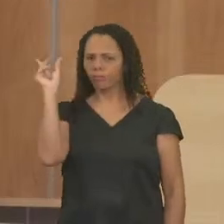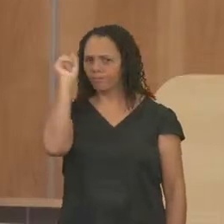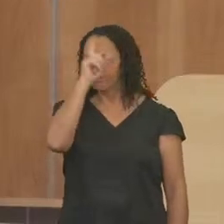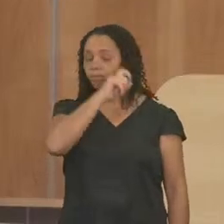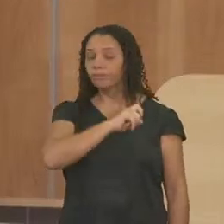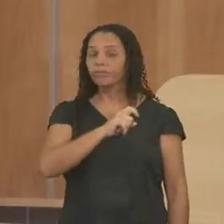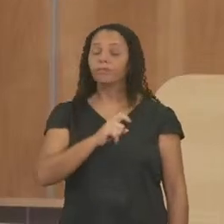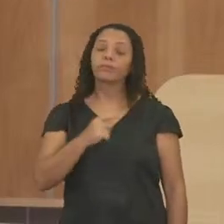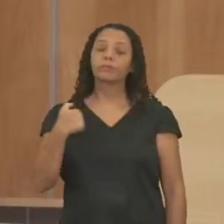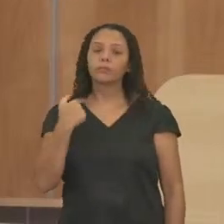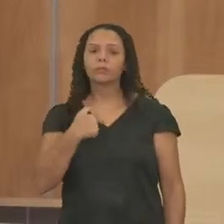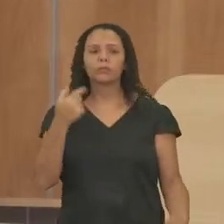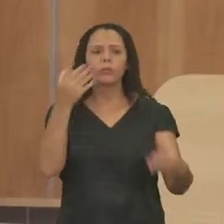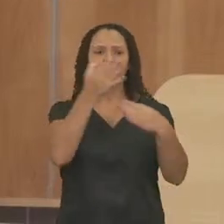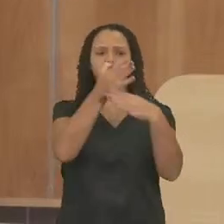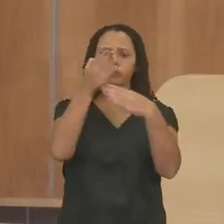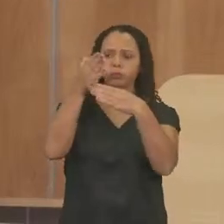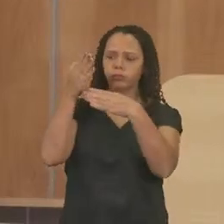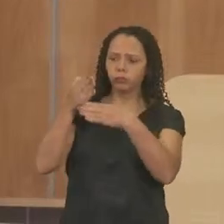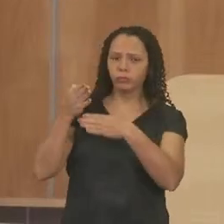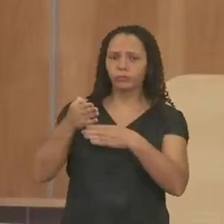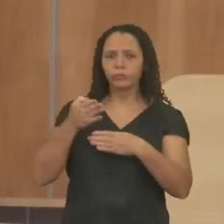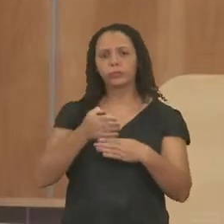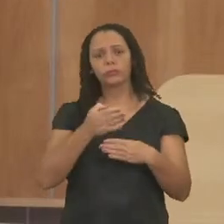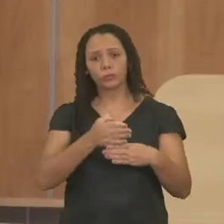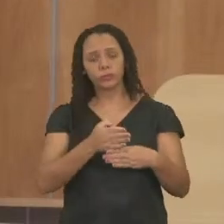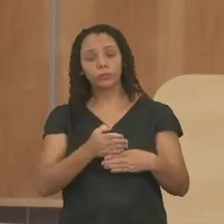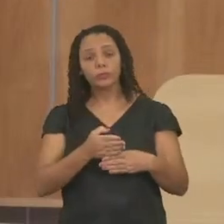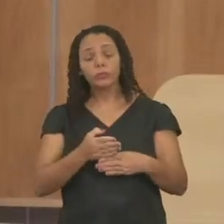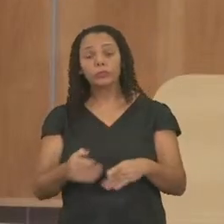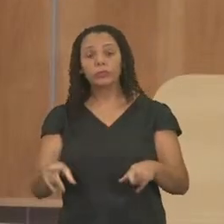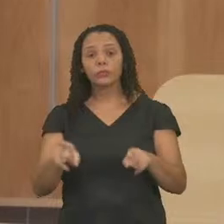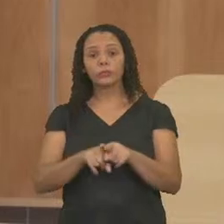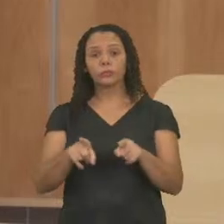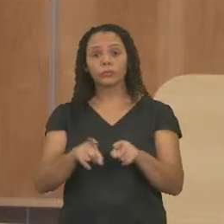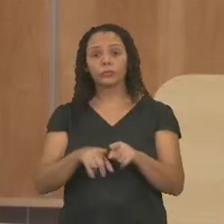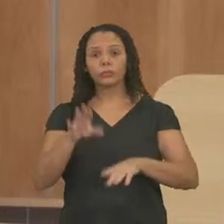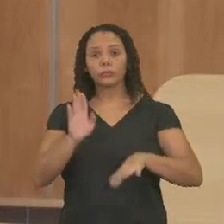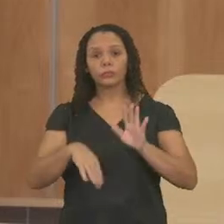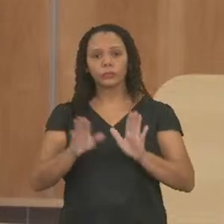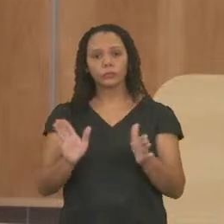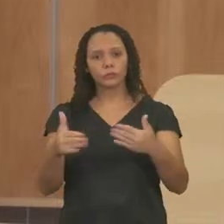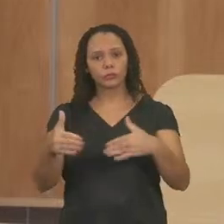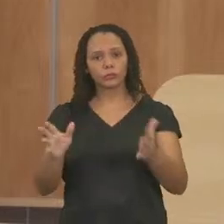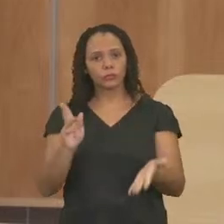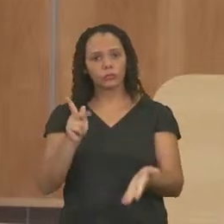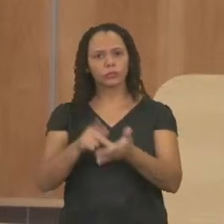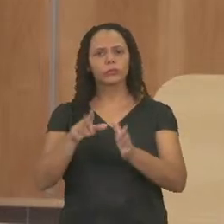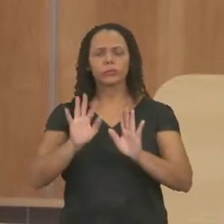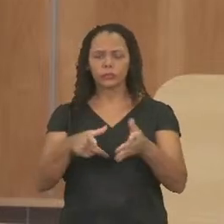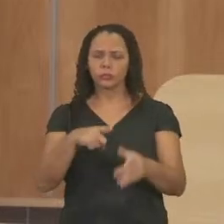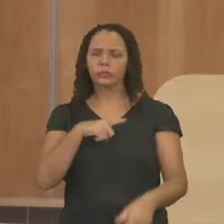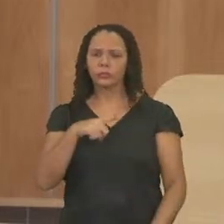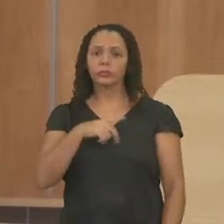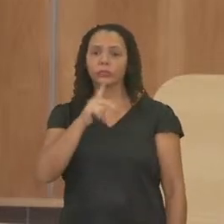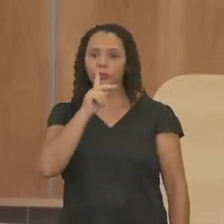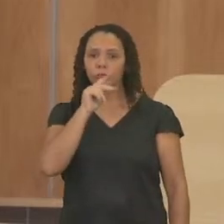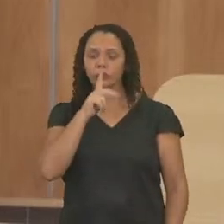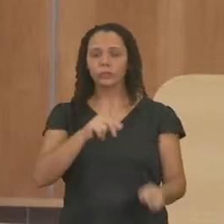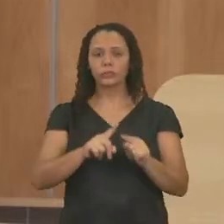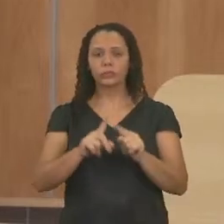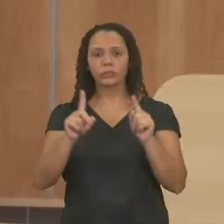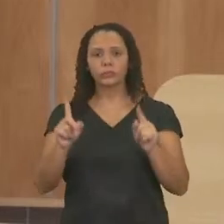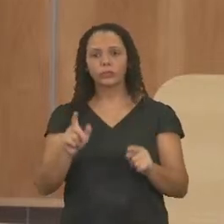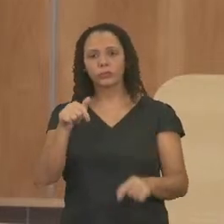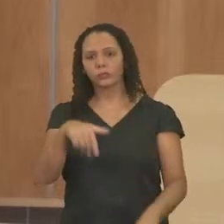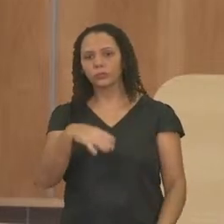e a gente andou em diversos locais, aí também, muitas vezes os campos oficiais já têm essa água potável, mas aqui